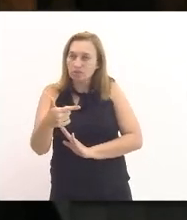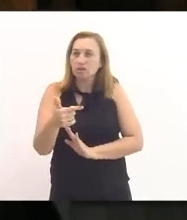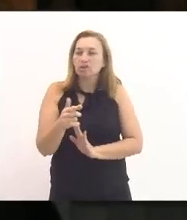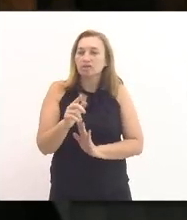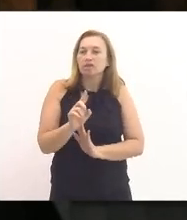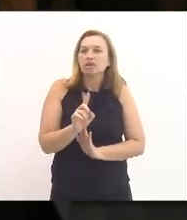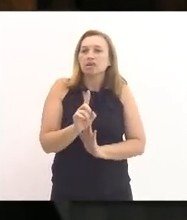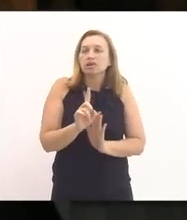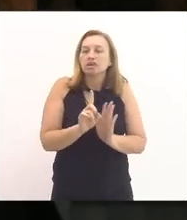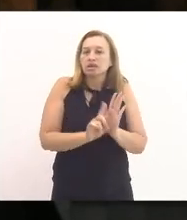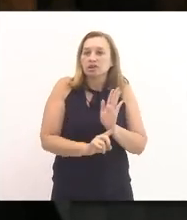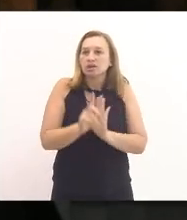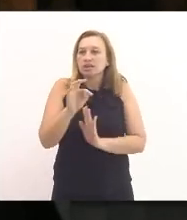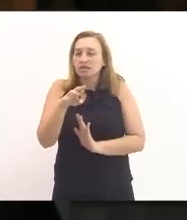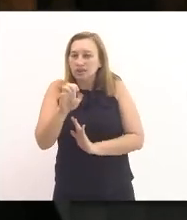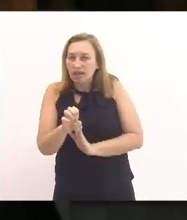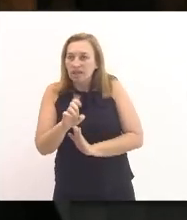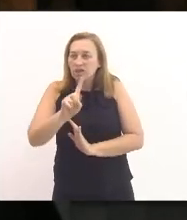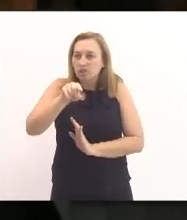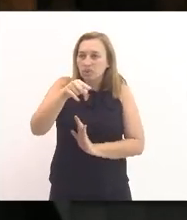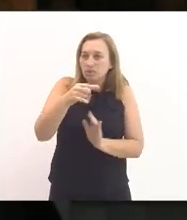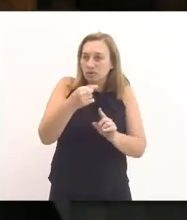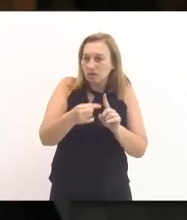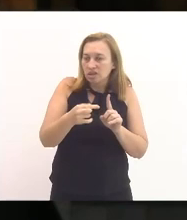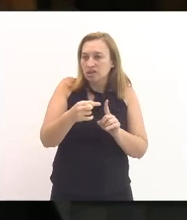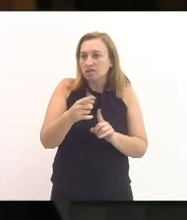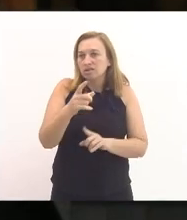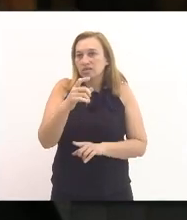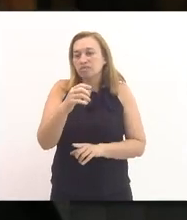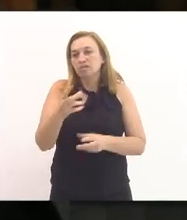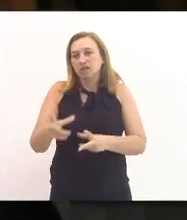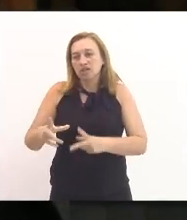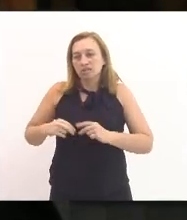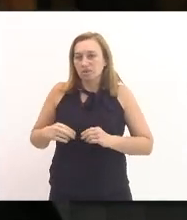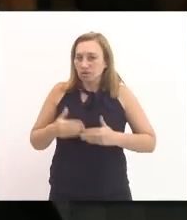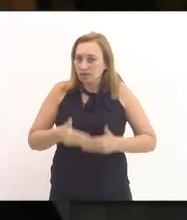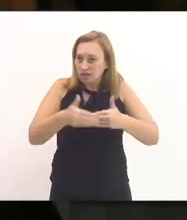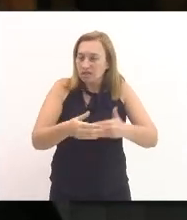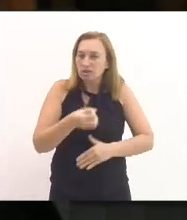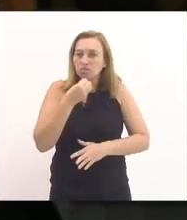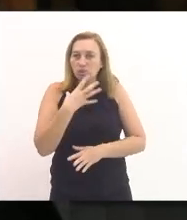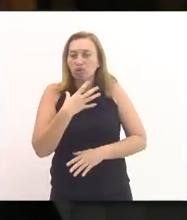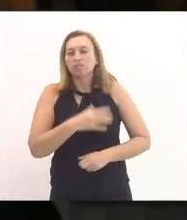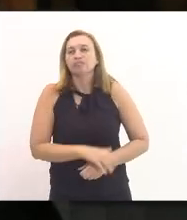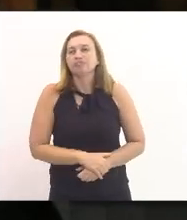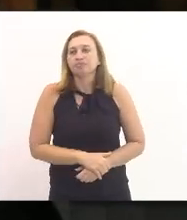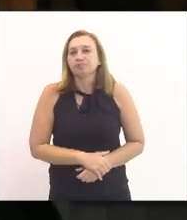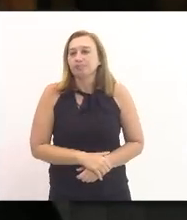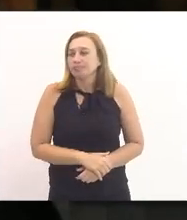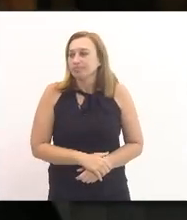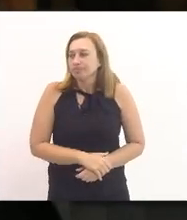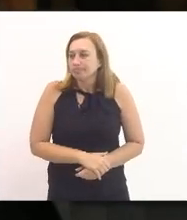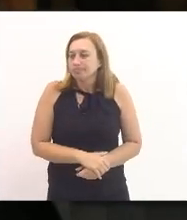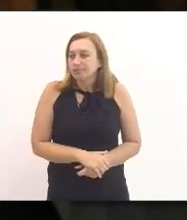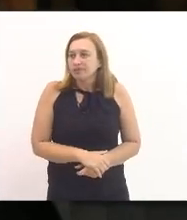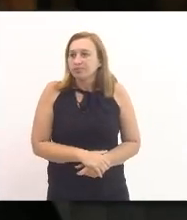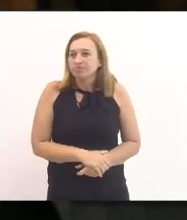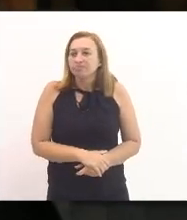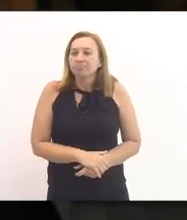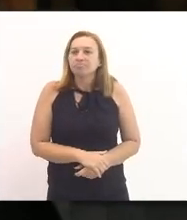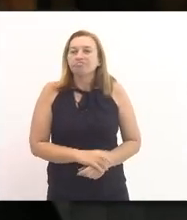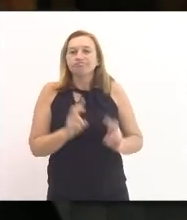atividade um texto por merecimento já seria um grande avanço permaneceria né o a promoção por merecimento